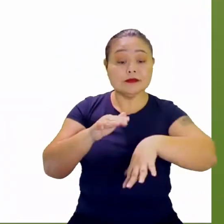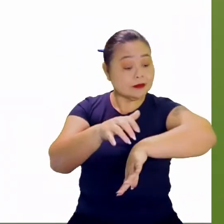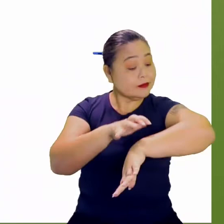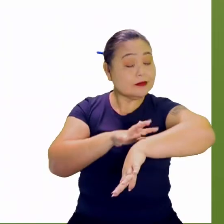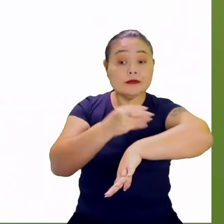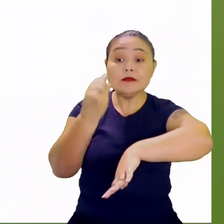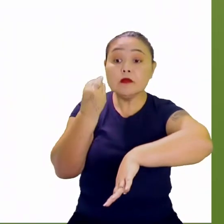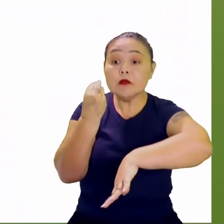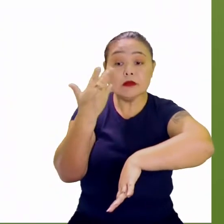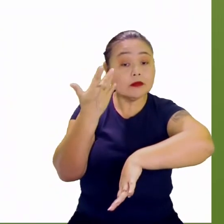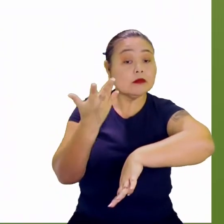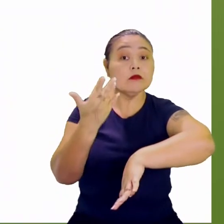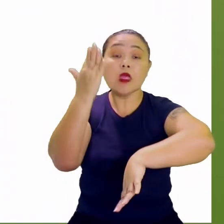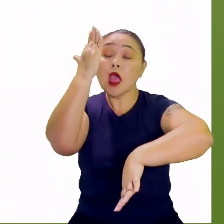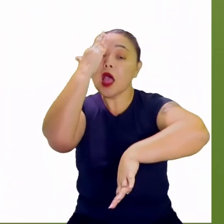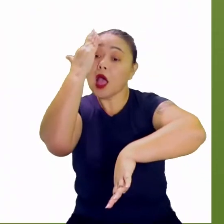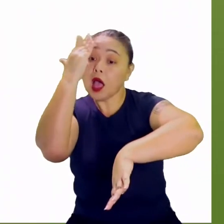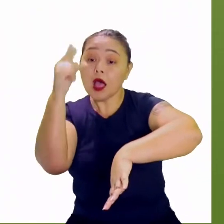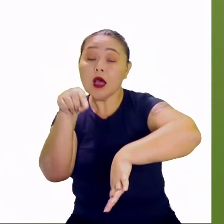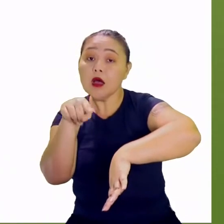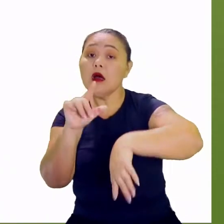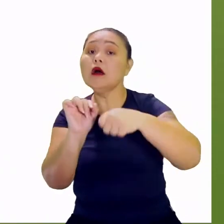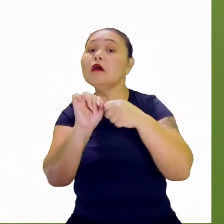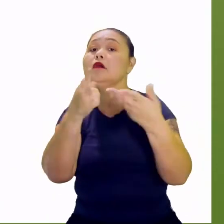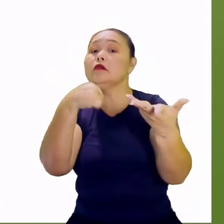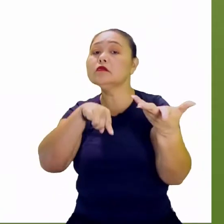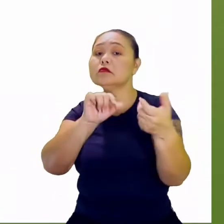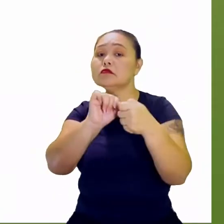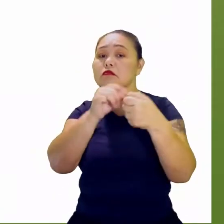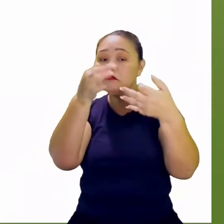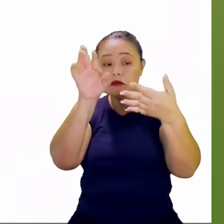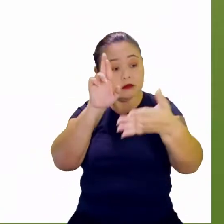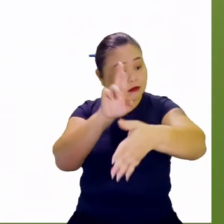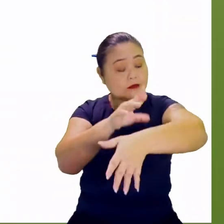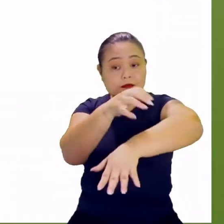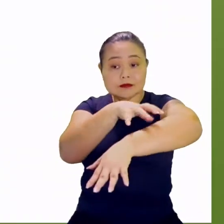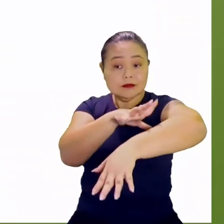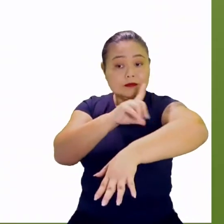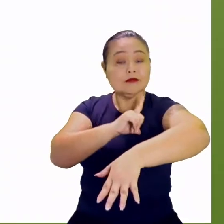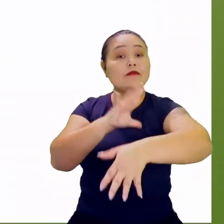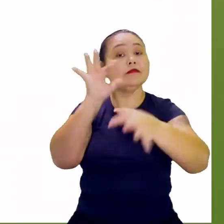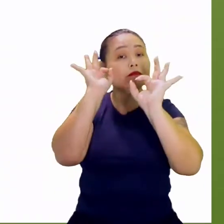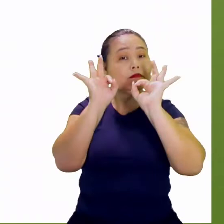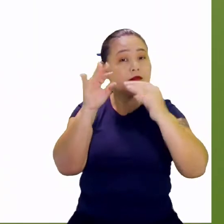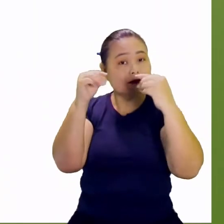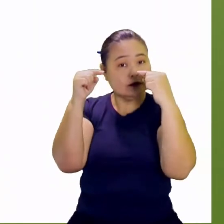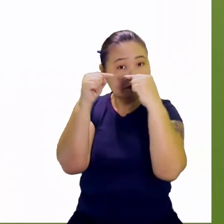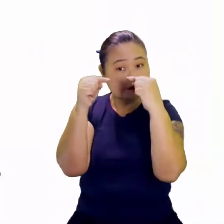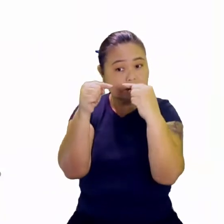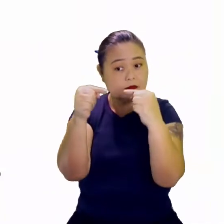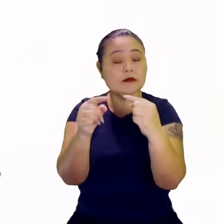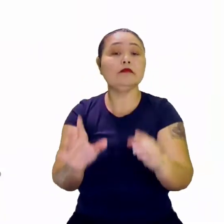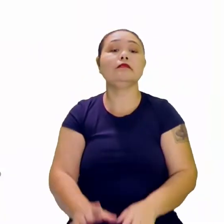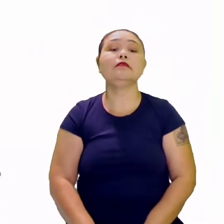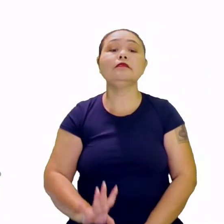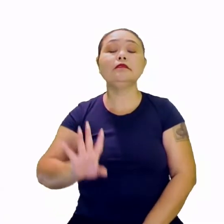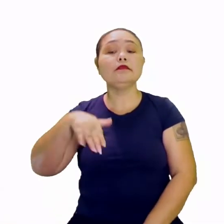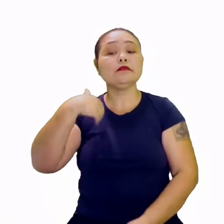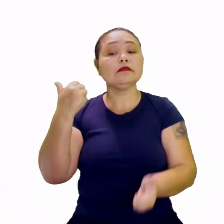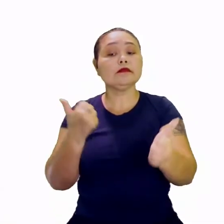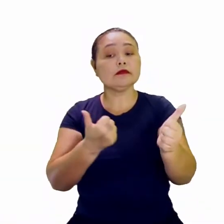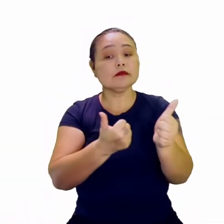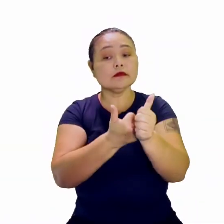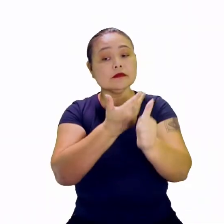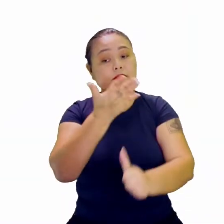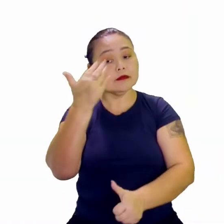músculo. Porque se eu sei disso, eu consigo ter uma resposta mais efetiva. Vamos ver um pouquinho mais? Acompanha aí comigo que tem mais coisa para a gente